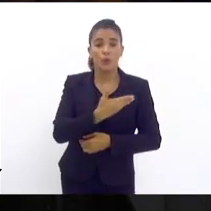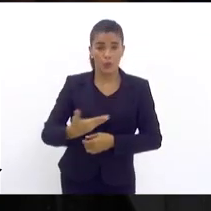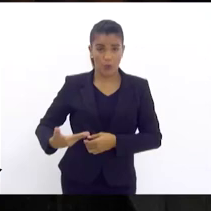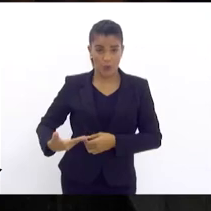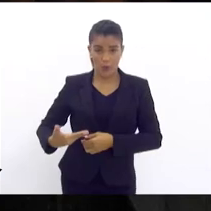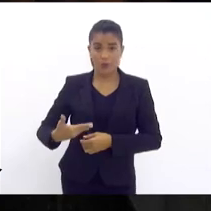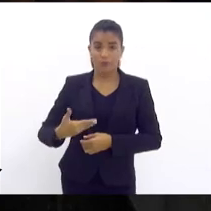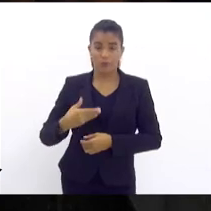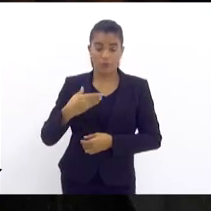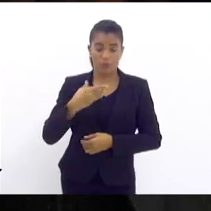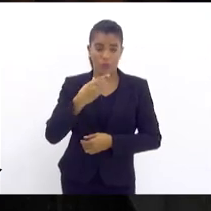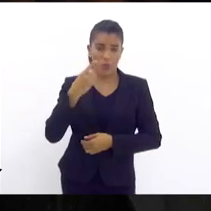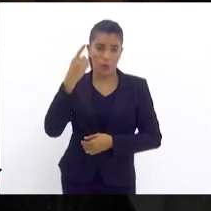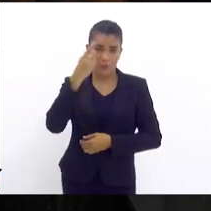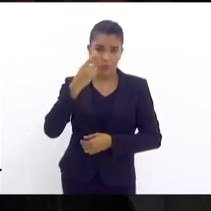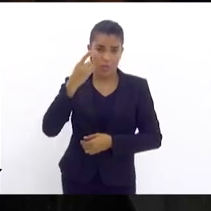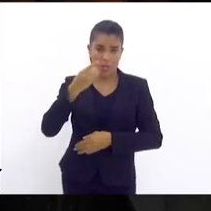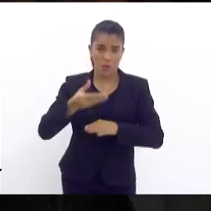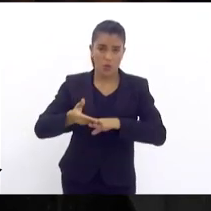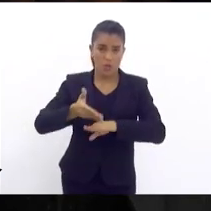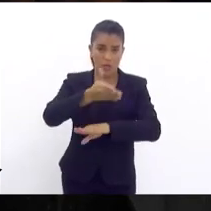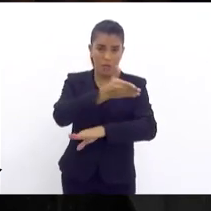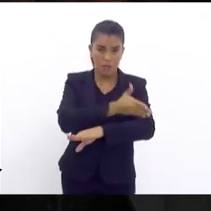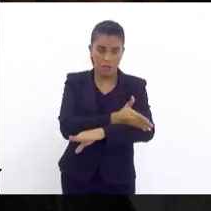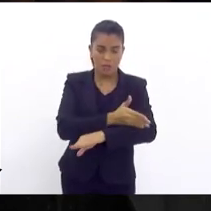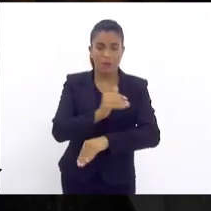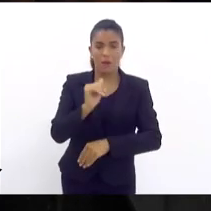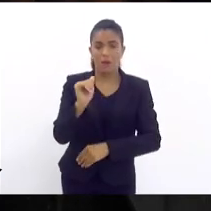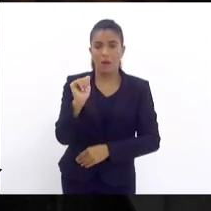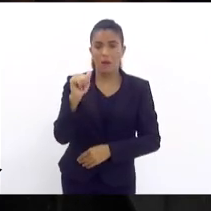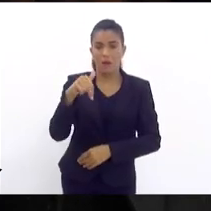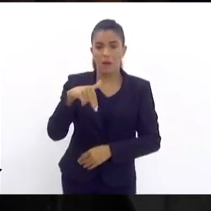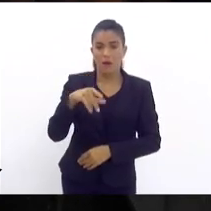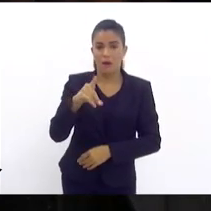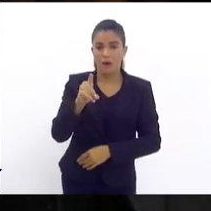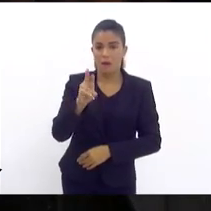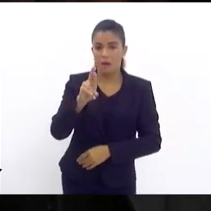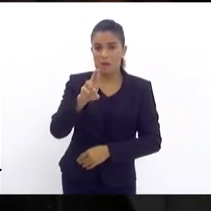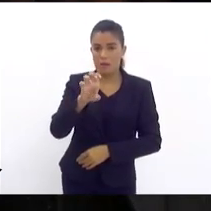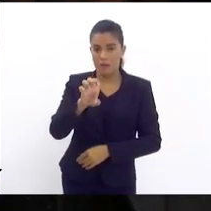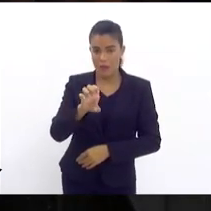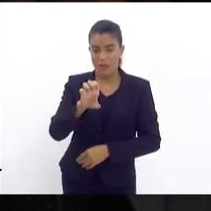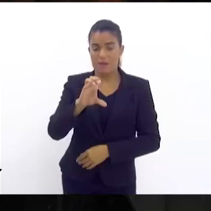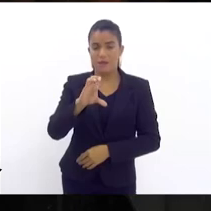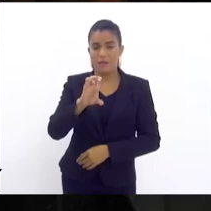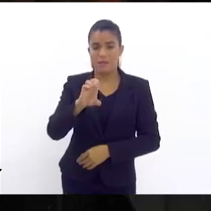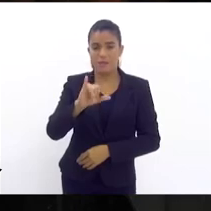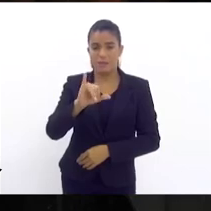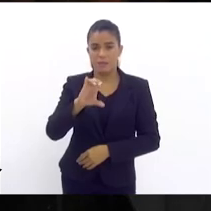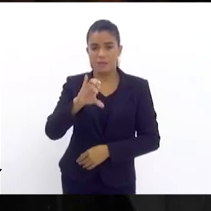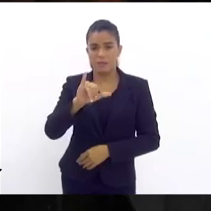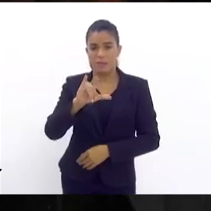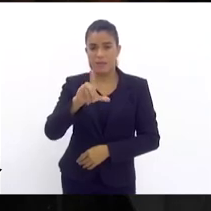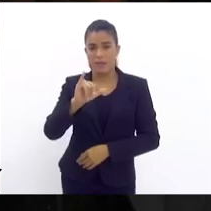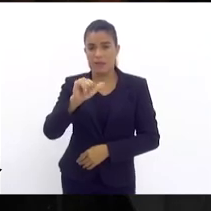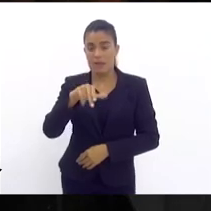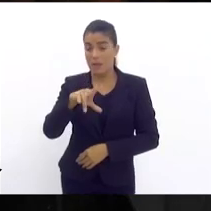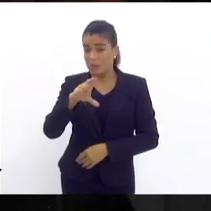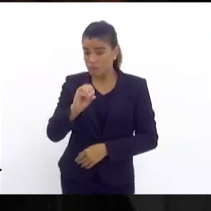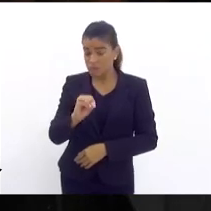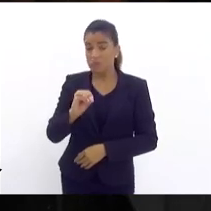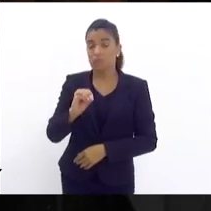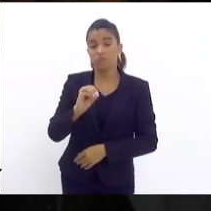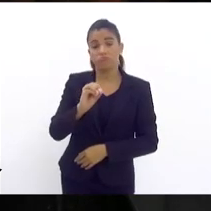do deputado André celiano e sua mesa diretora teriam